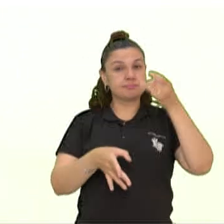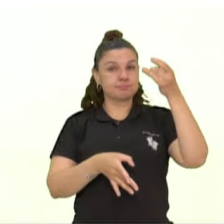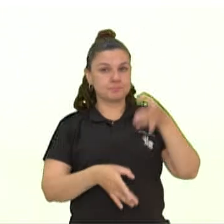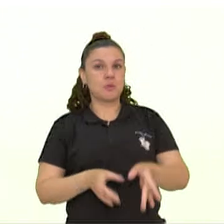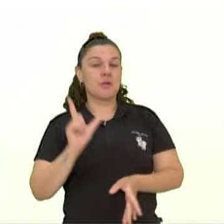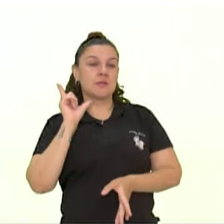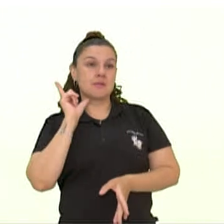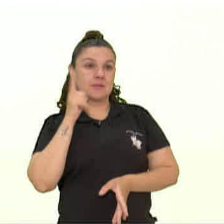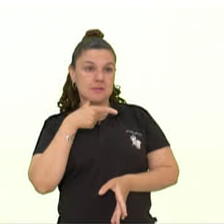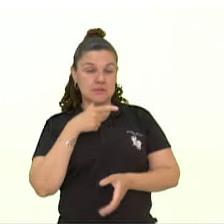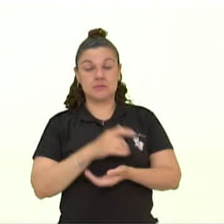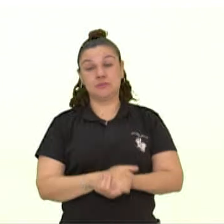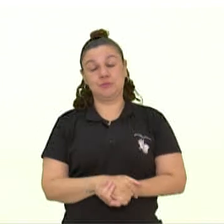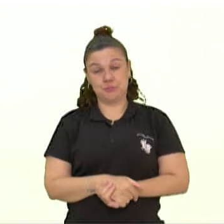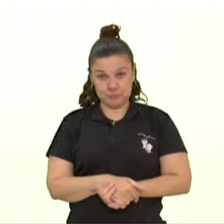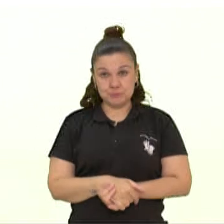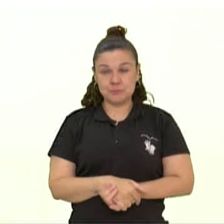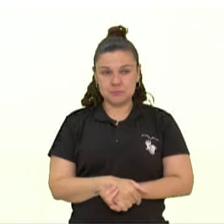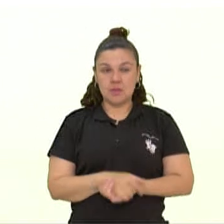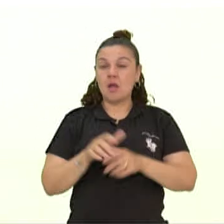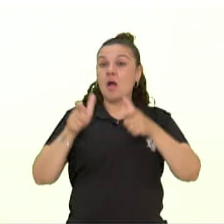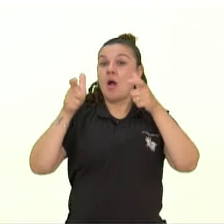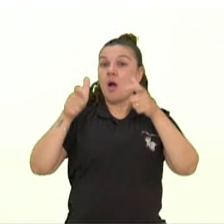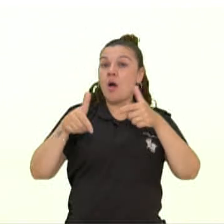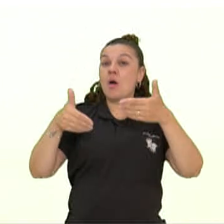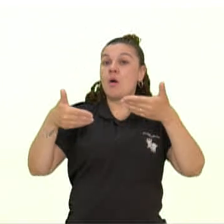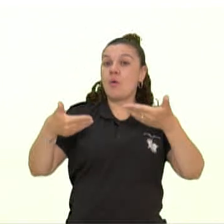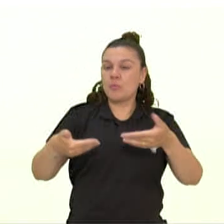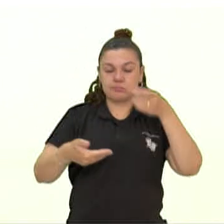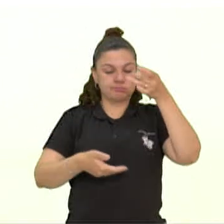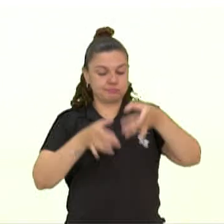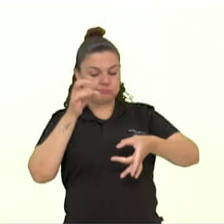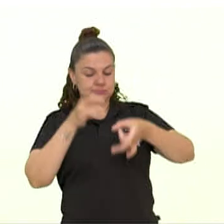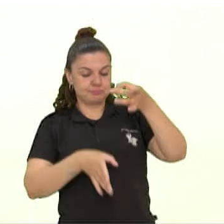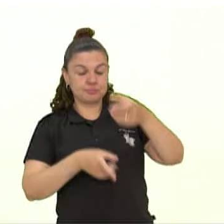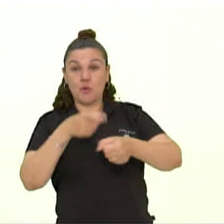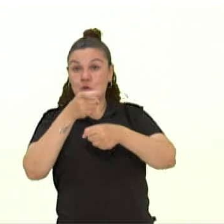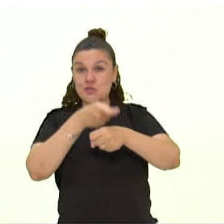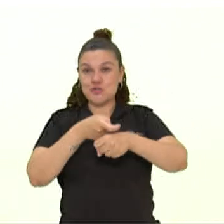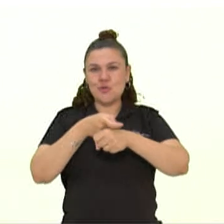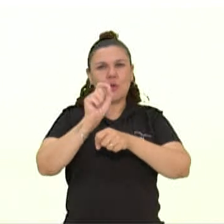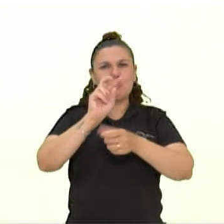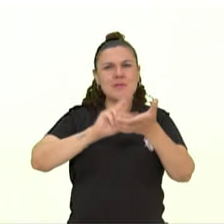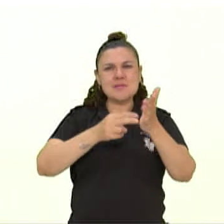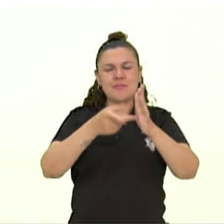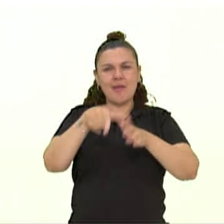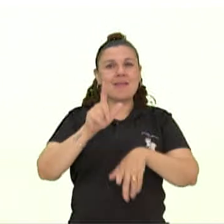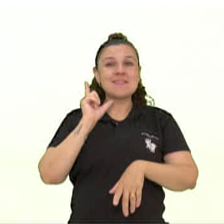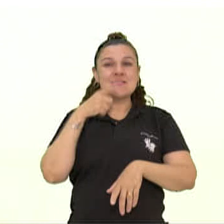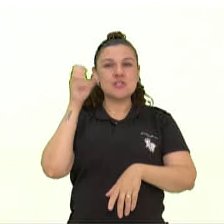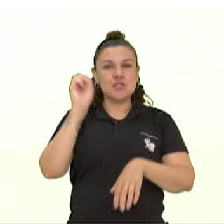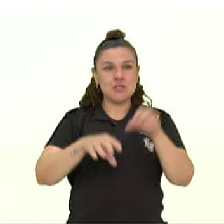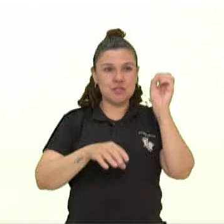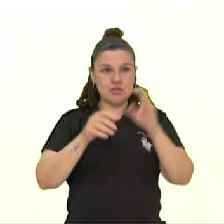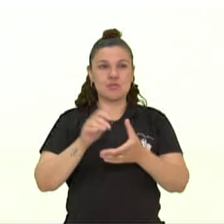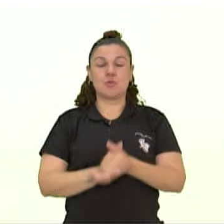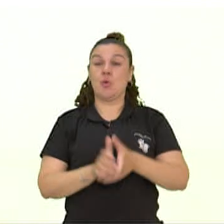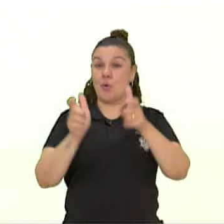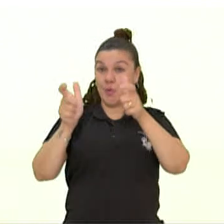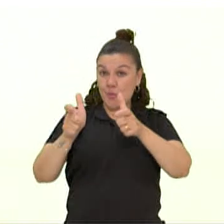dos resíduos sólidos, o destino dos resíduos sólidos, na verdade. As áreas urbanas são áreas